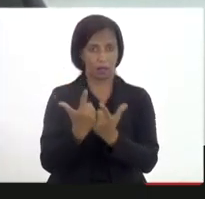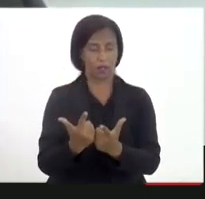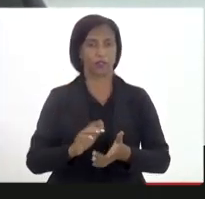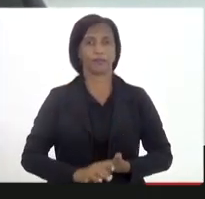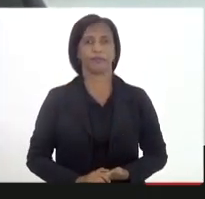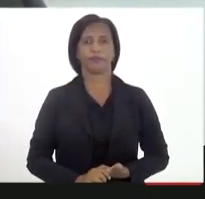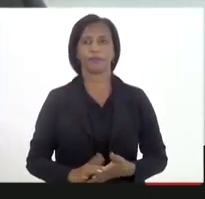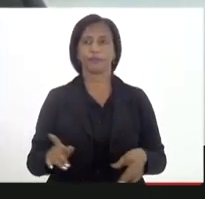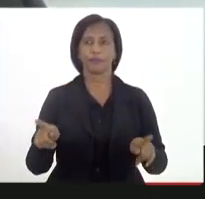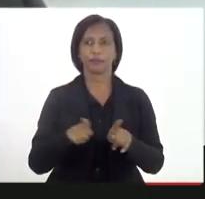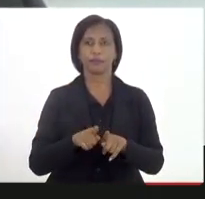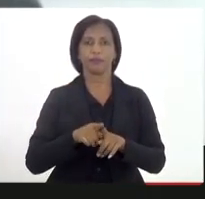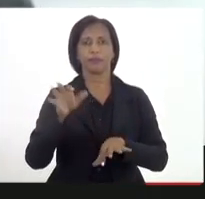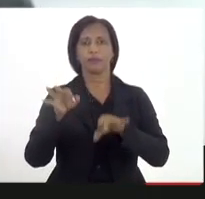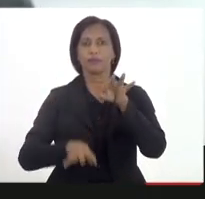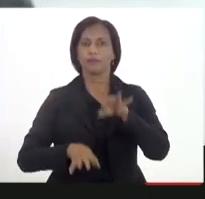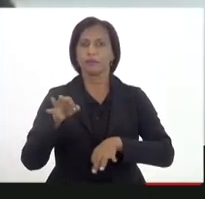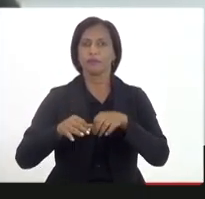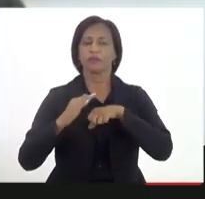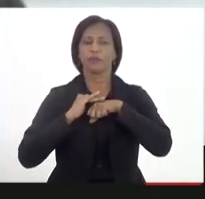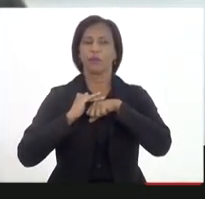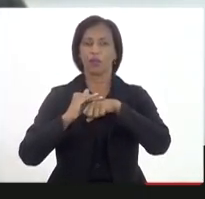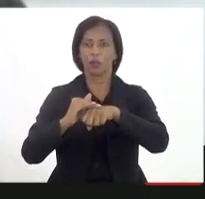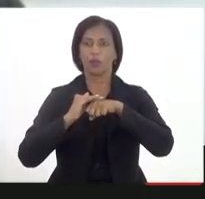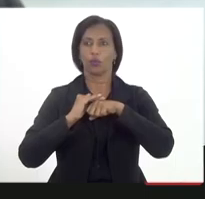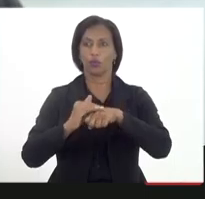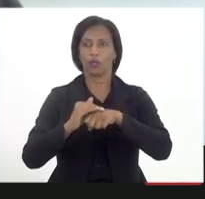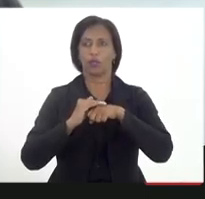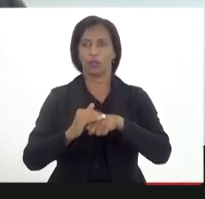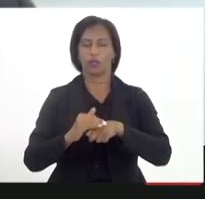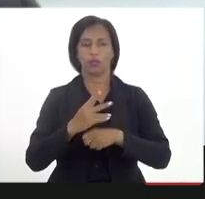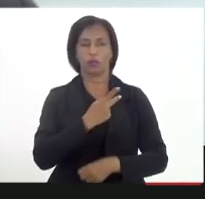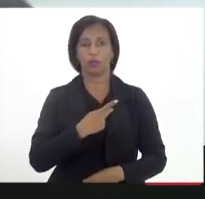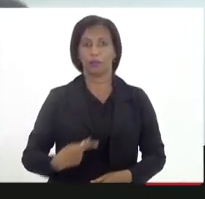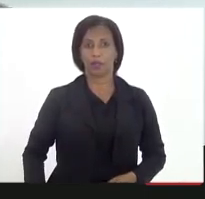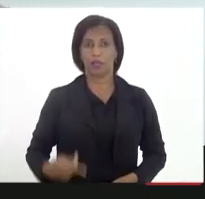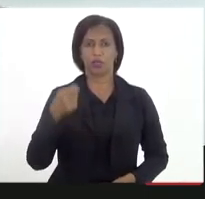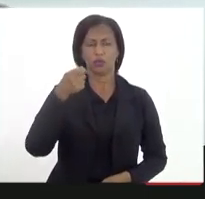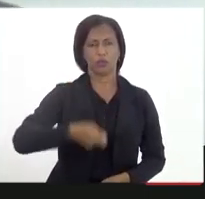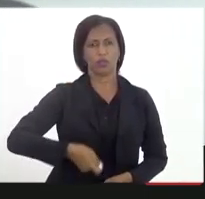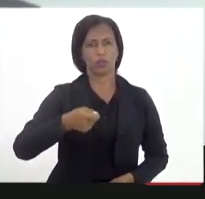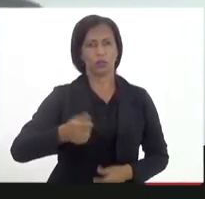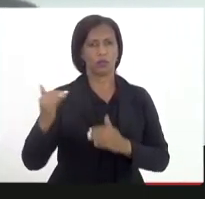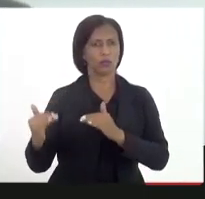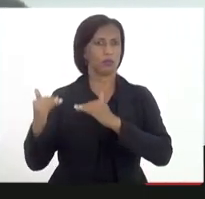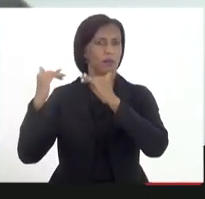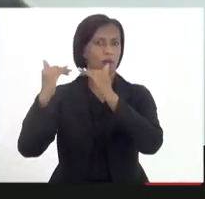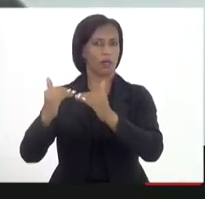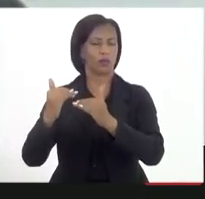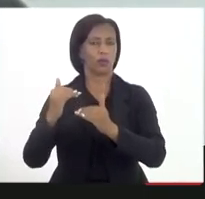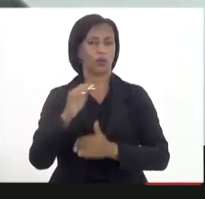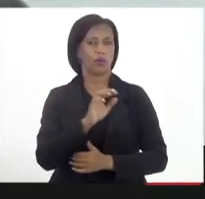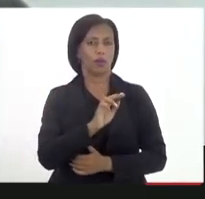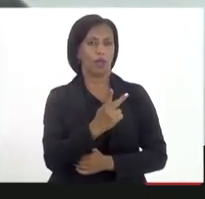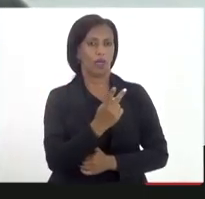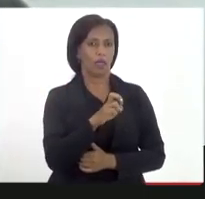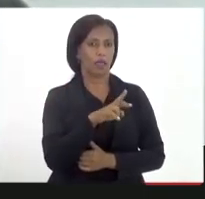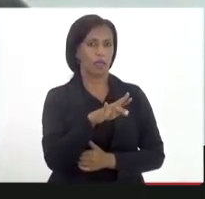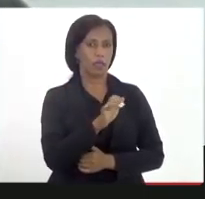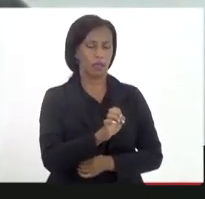também o Tribunal de Justiça tive uma conversa com o presidente do Tribunal Desembargador Henrique Filgueiras E